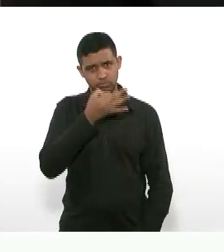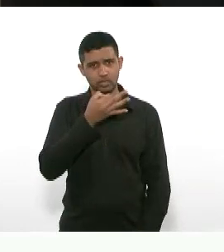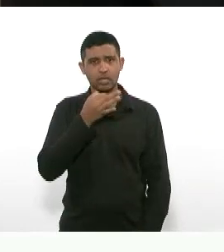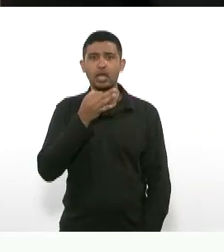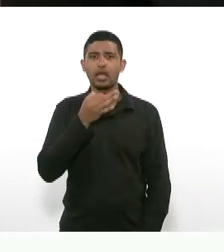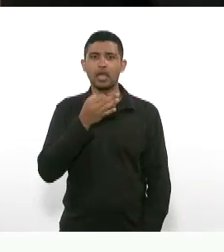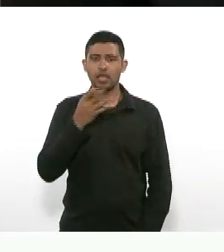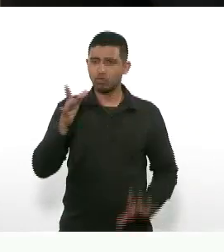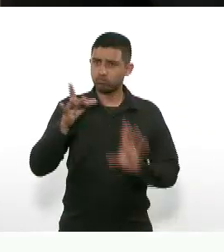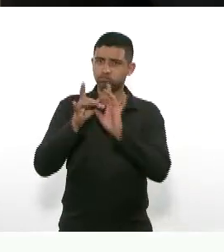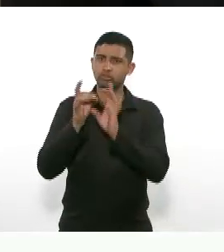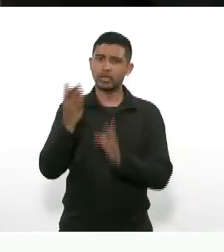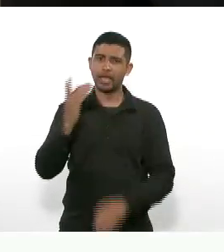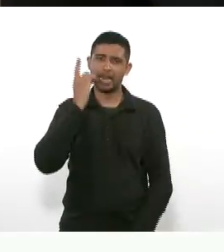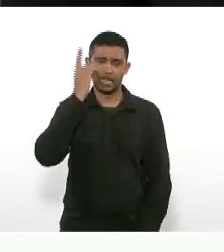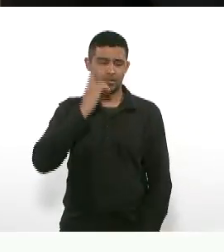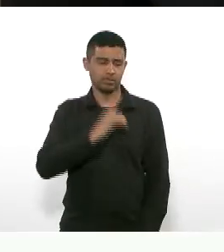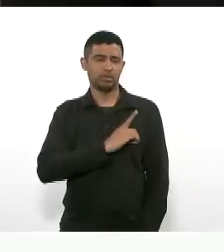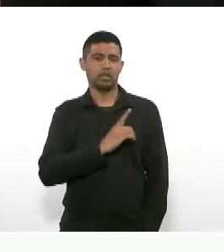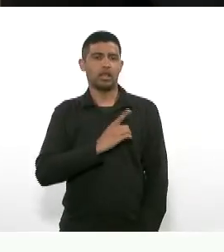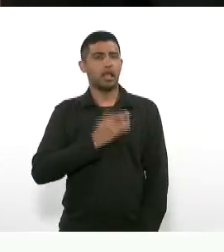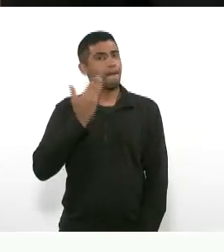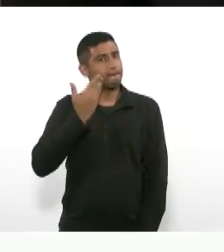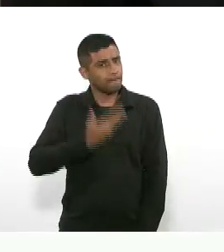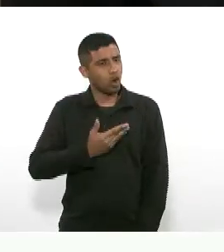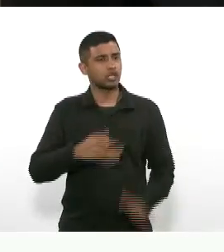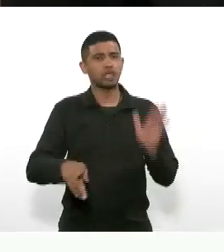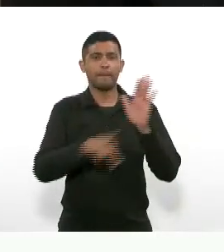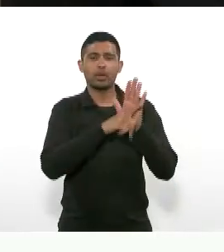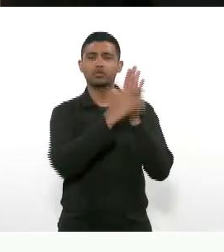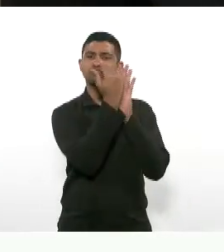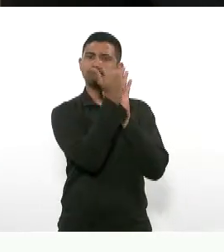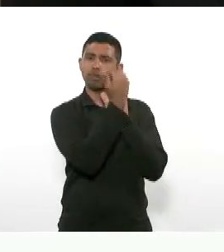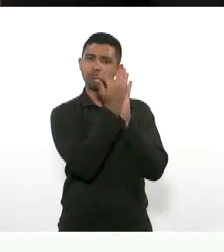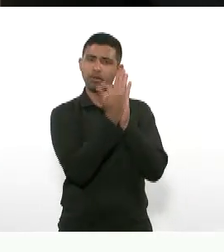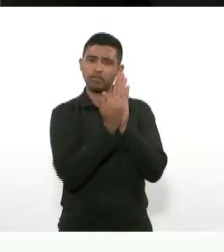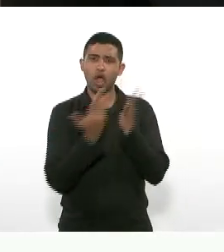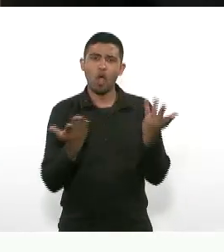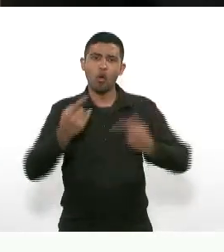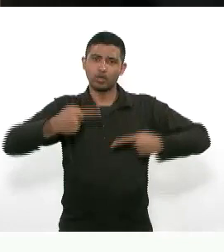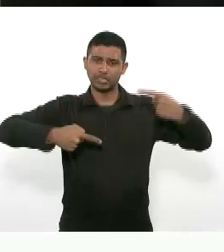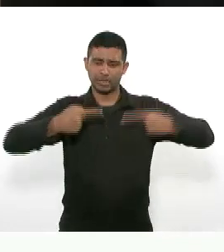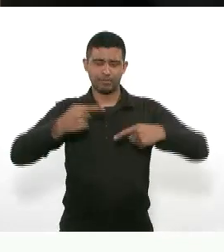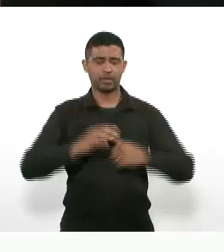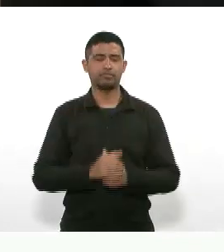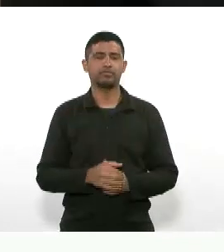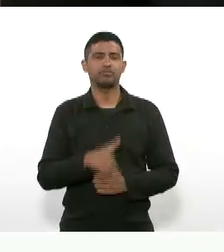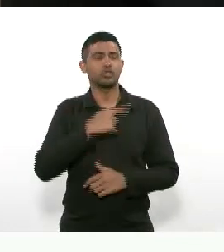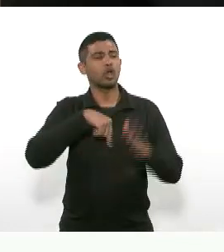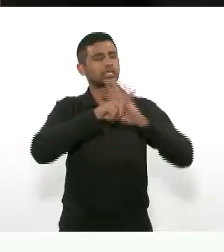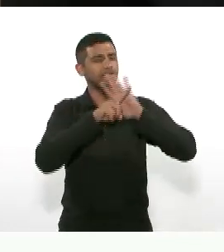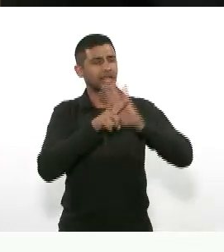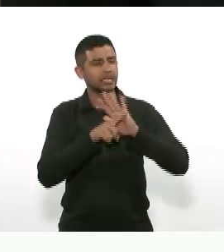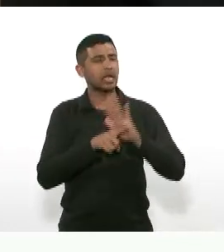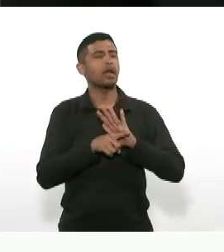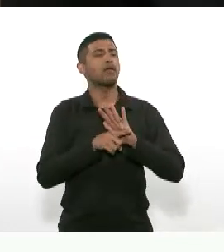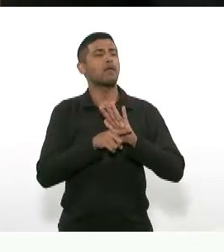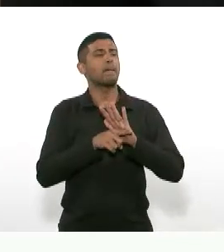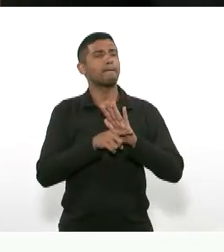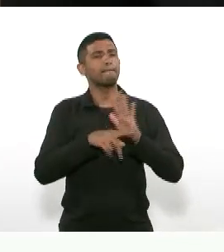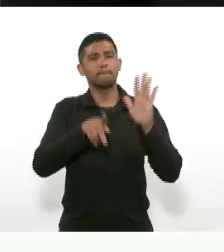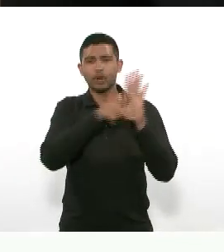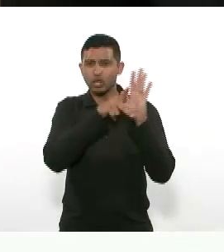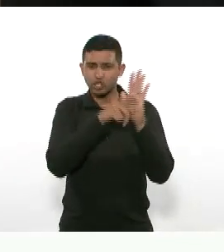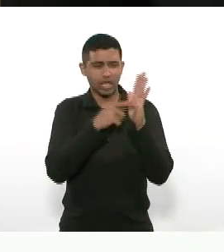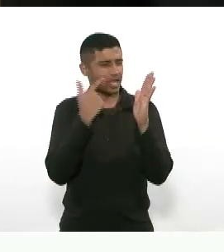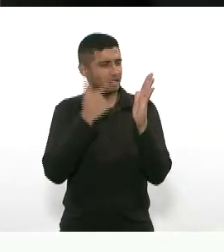disse a deputada, demonstra a pertinência do projeto de lei hoje em debate. Analisando o teor do projeto, o mesmo